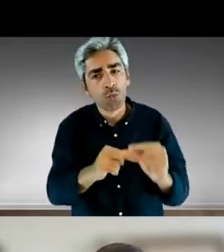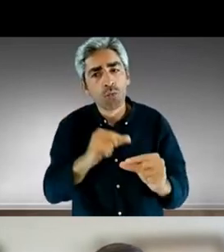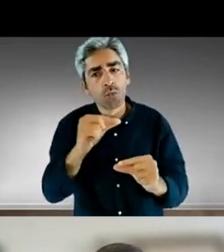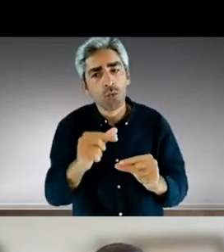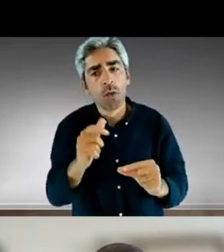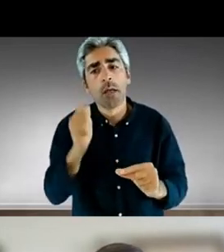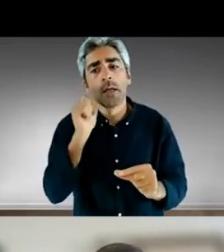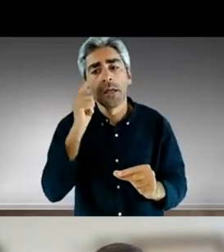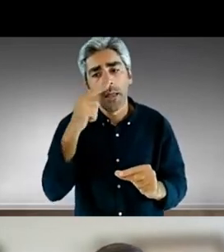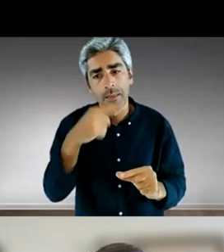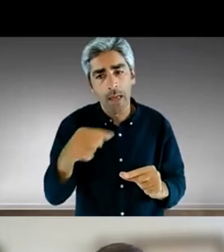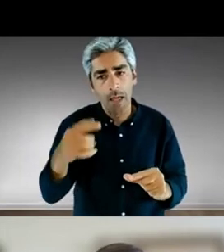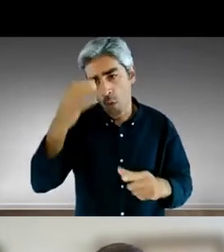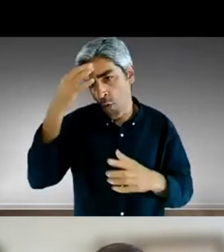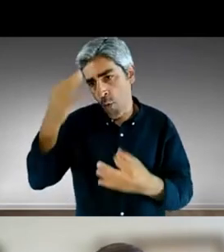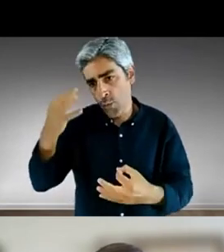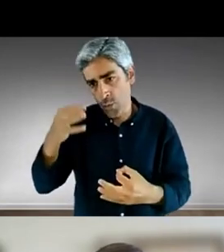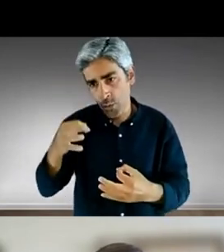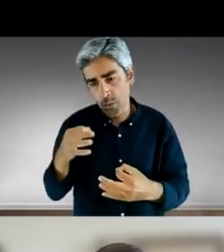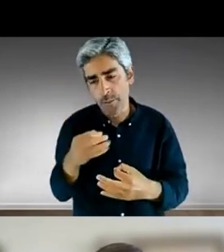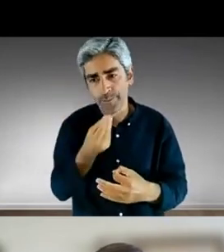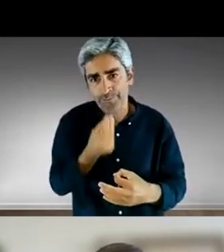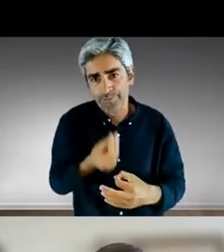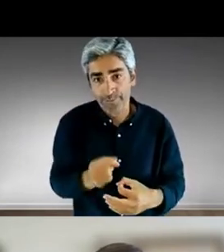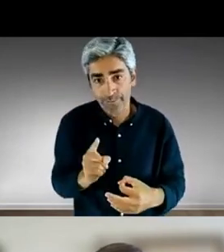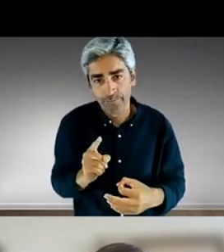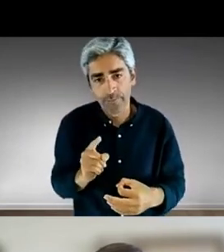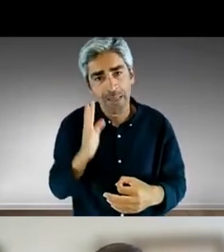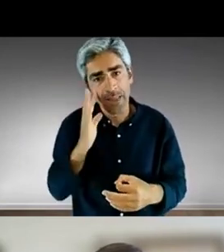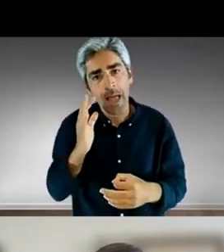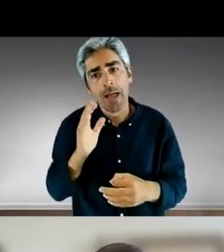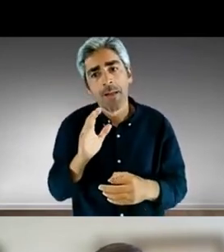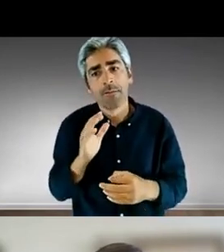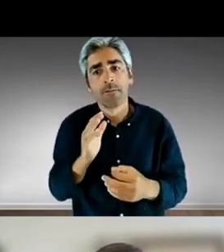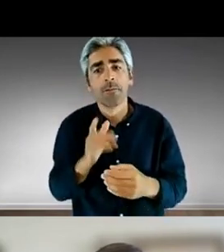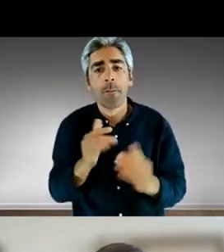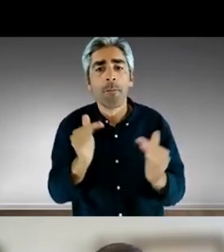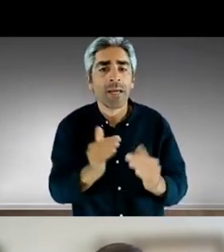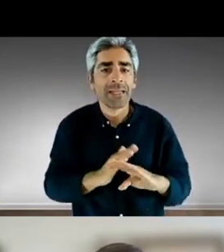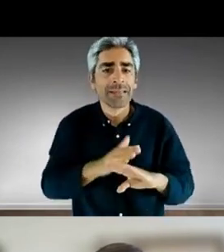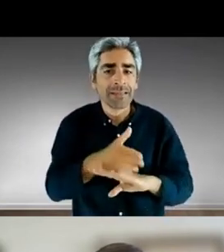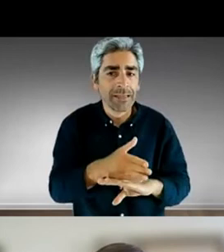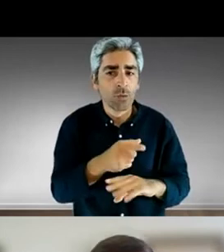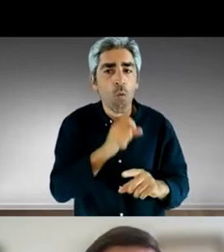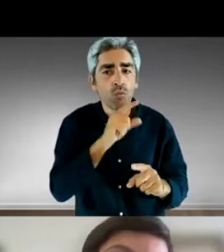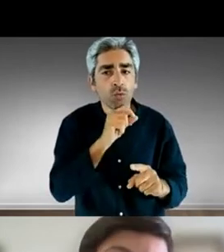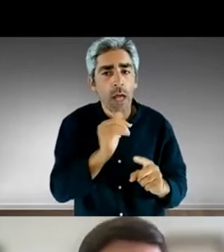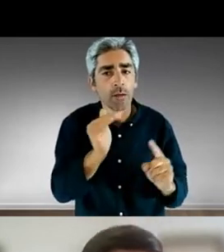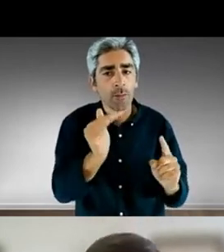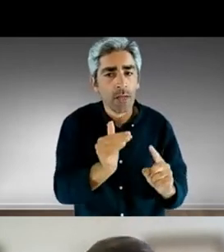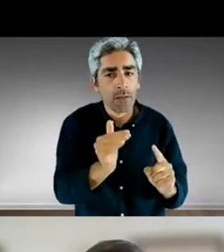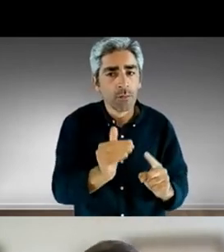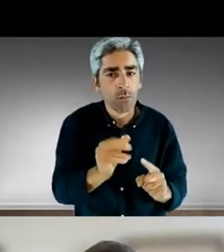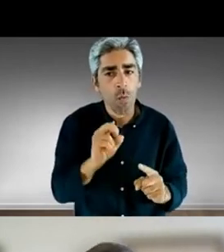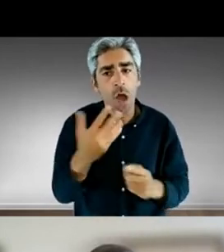quem tem os comportamentos contraproducentes, terá menos acesso no curto prazo a oportunidades ou